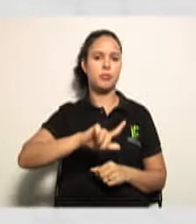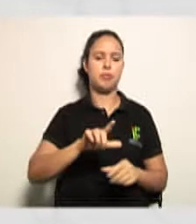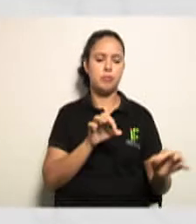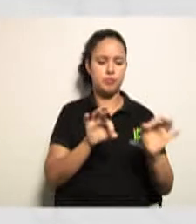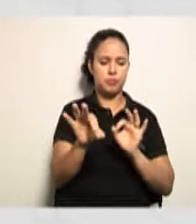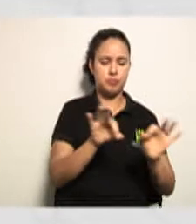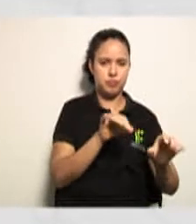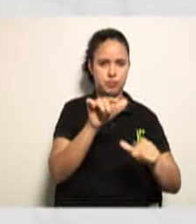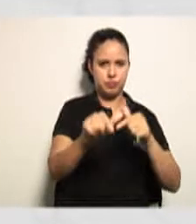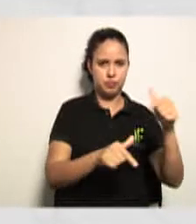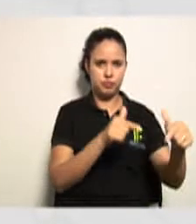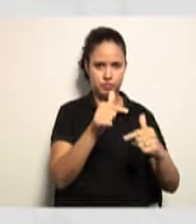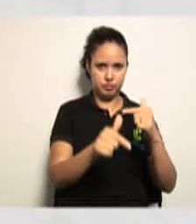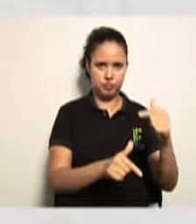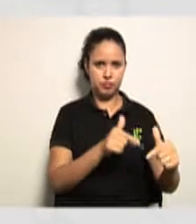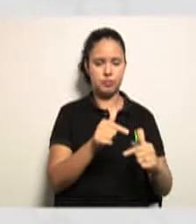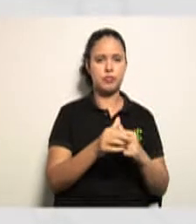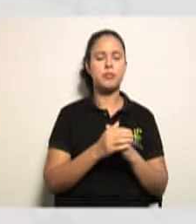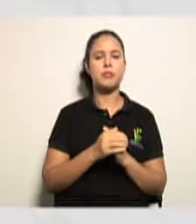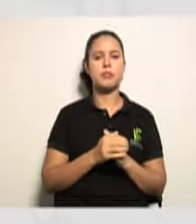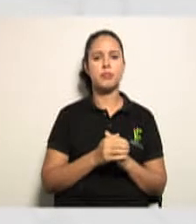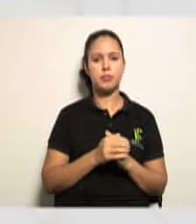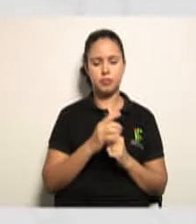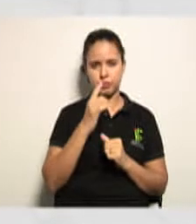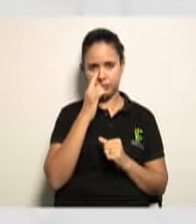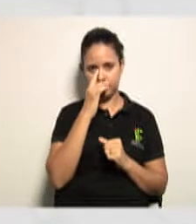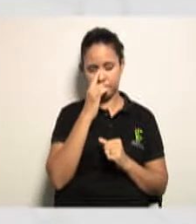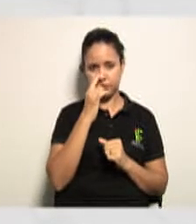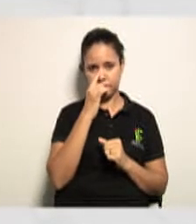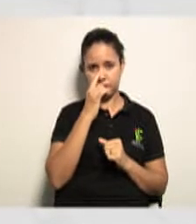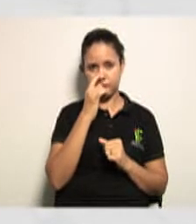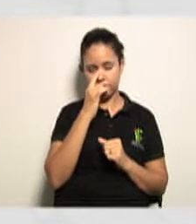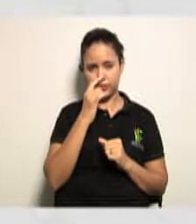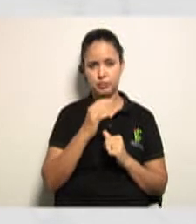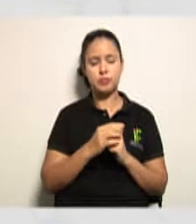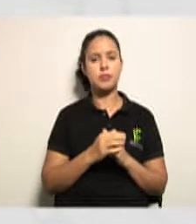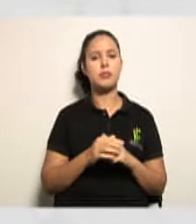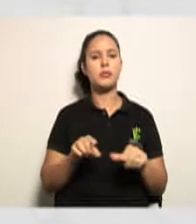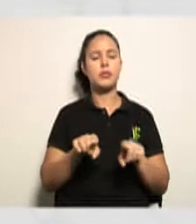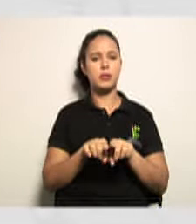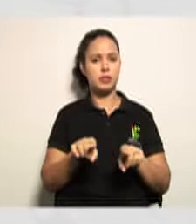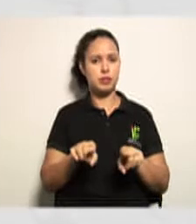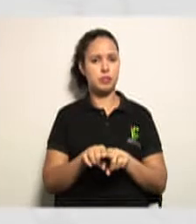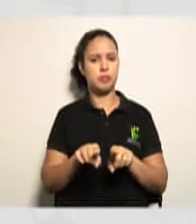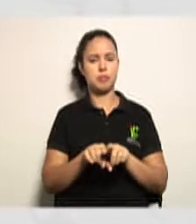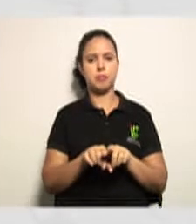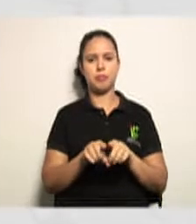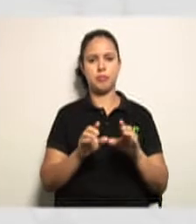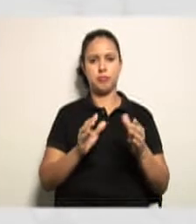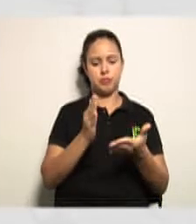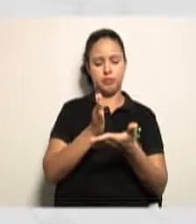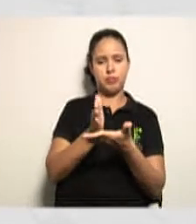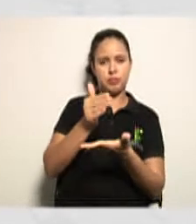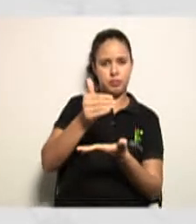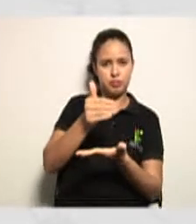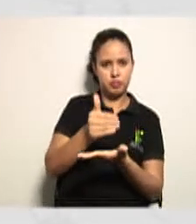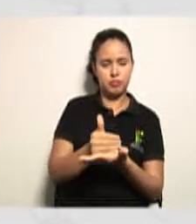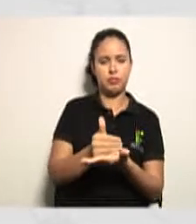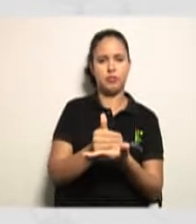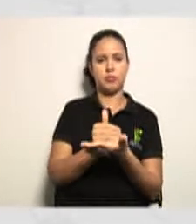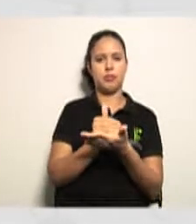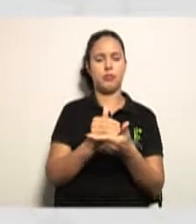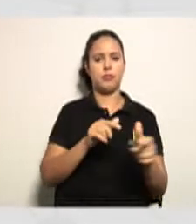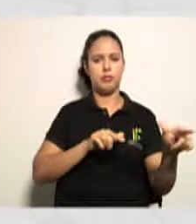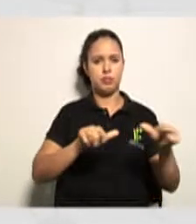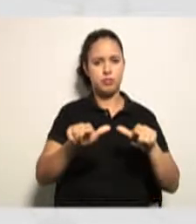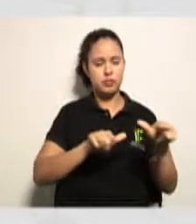para especificação, em especial a questão da especificação das tarefas, e organizando